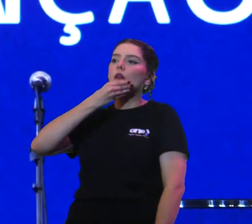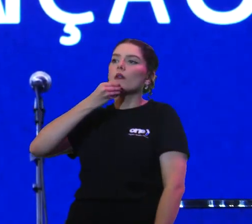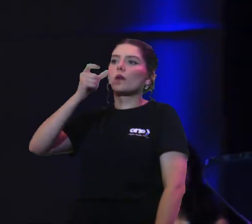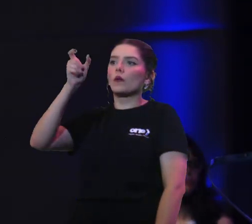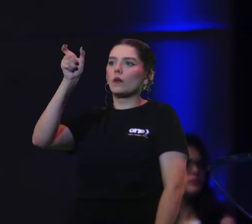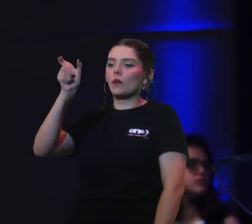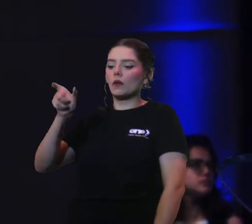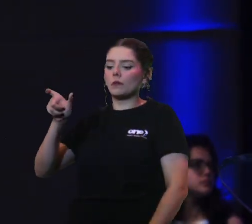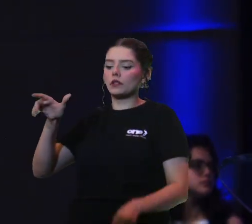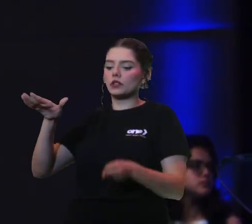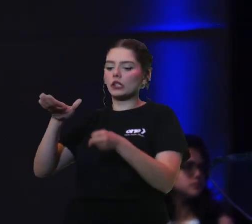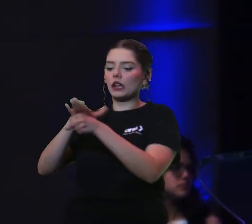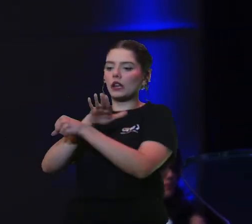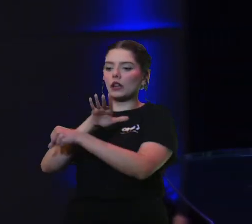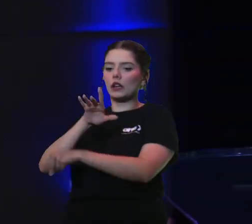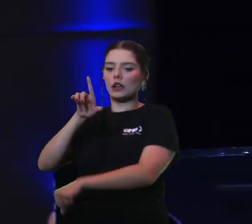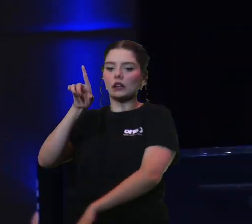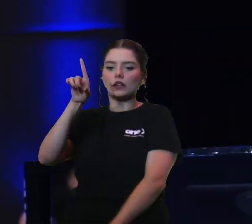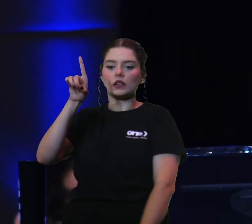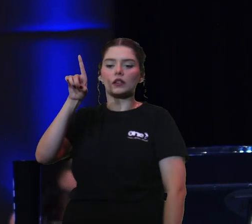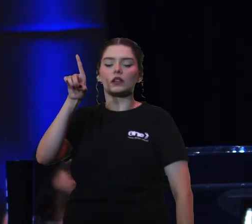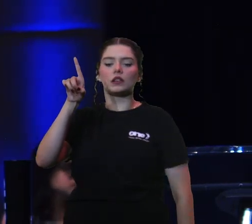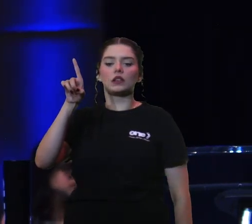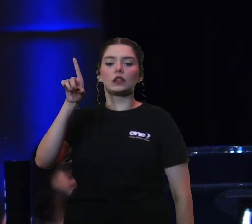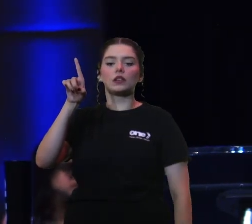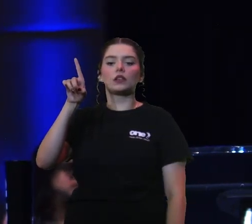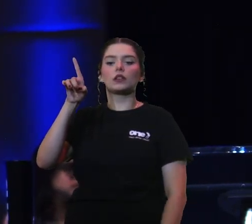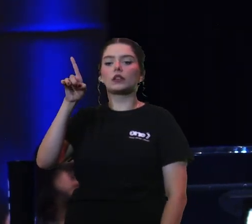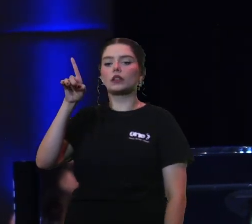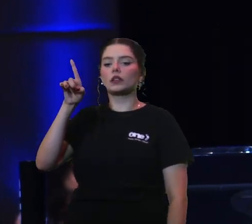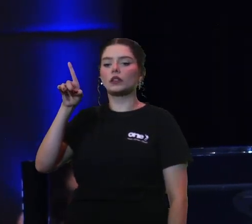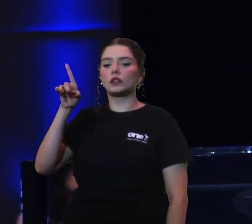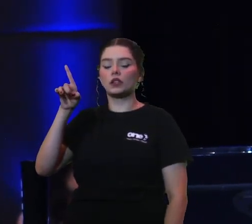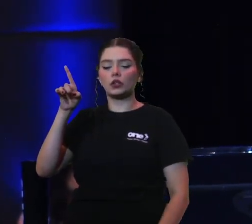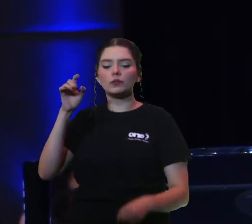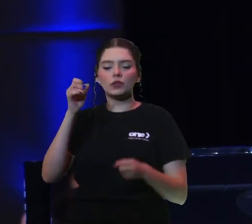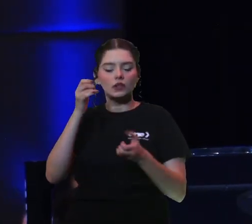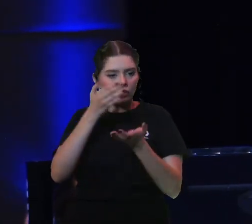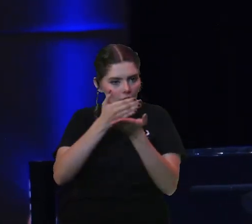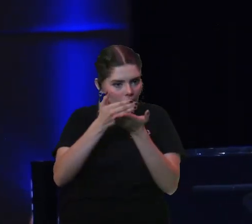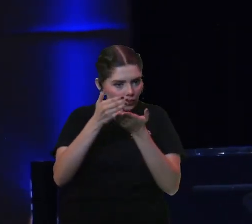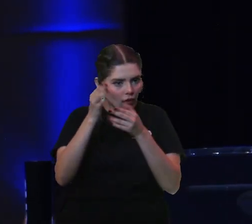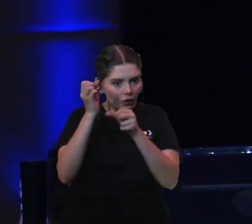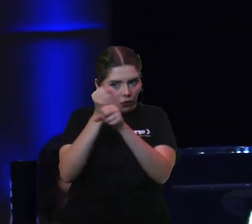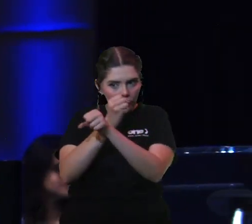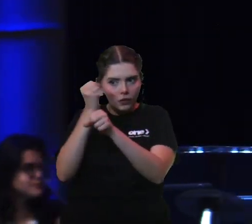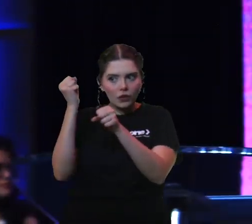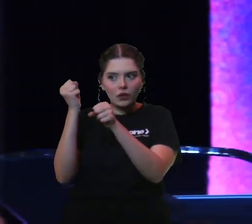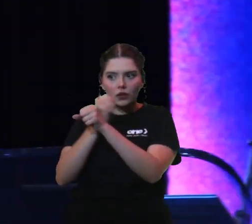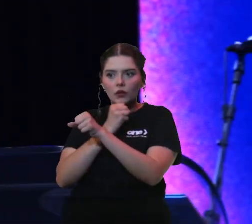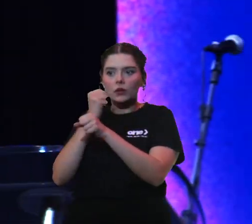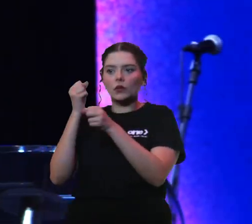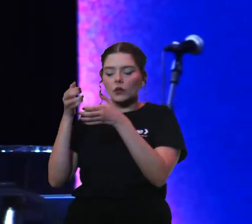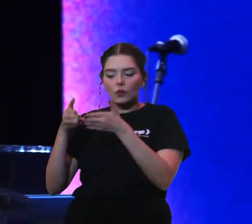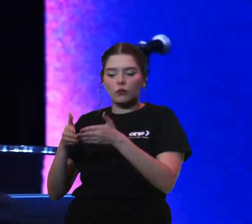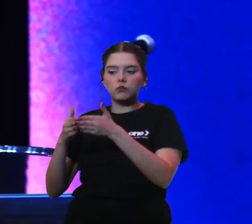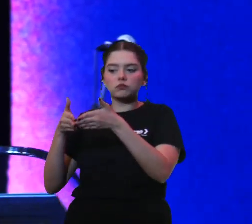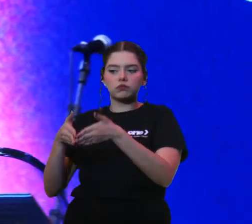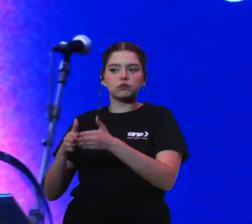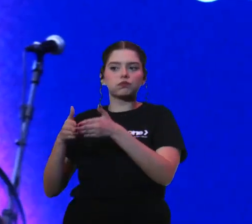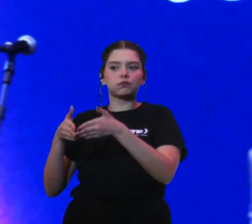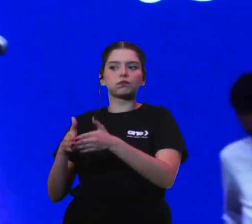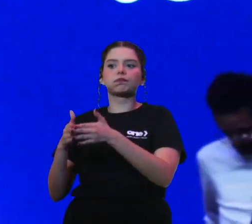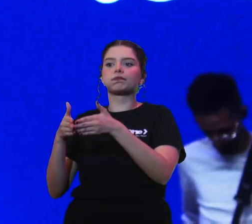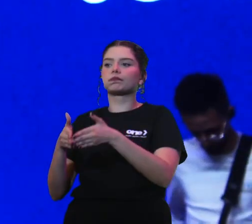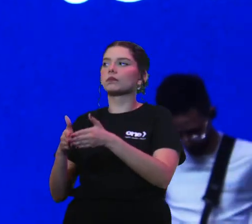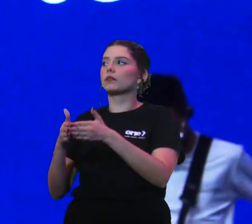não conhecia, que começou sozinho, com poucas pessoas, a construir um barco muito grande, mas aquilo demorou muito tempo, até o ponto que os